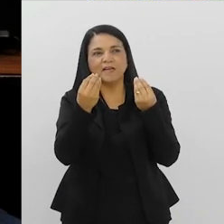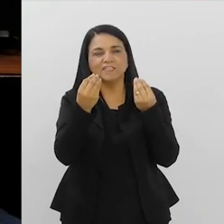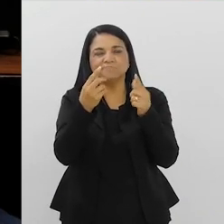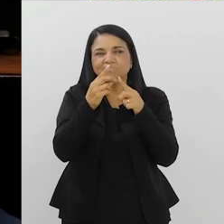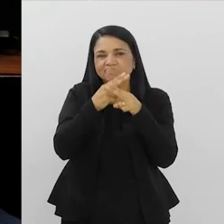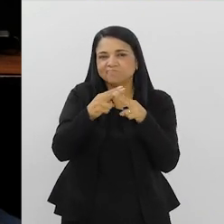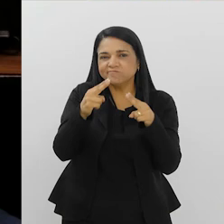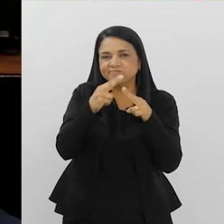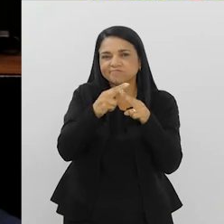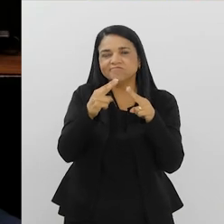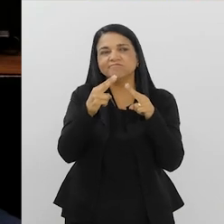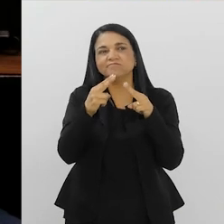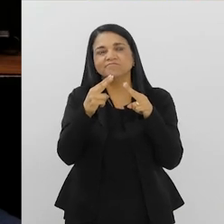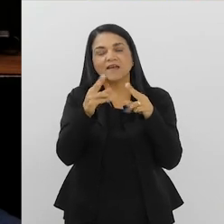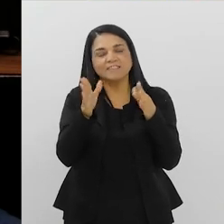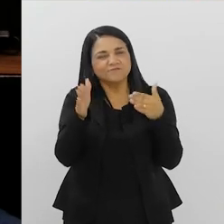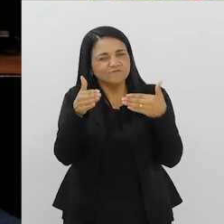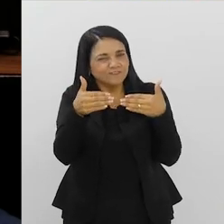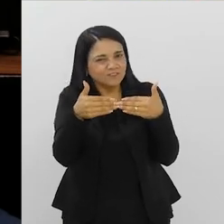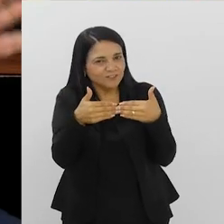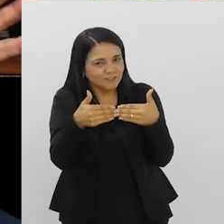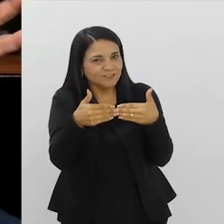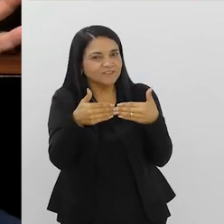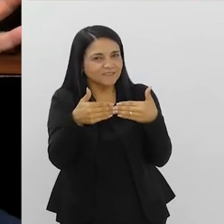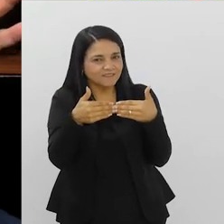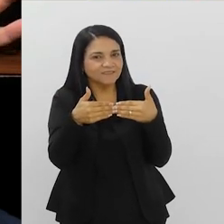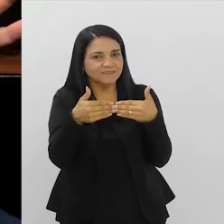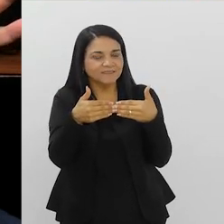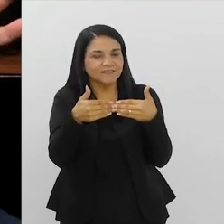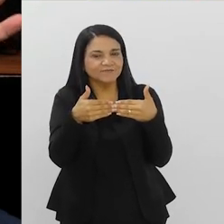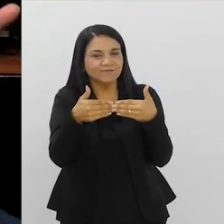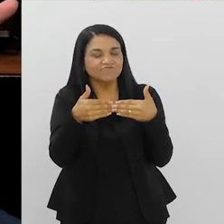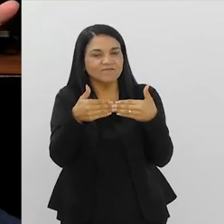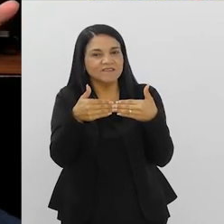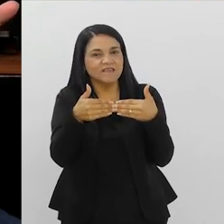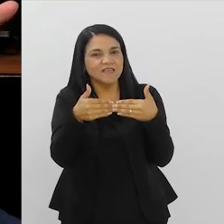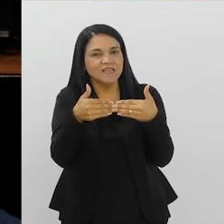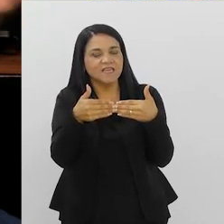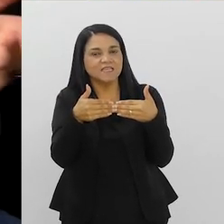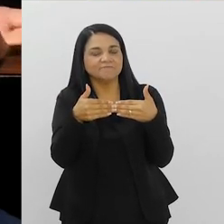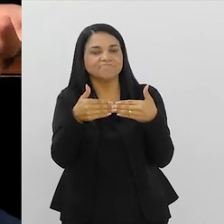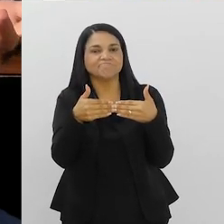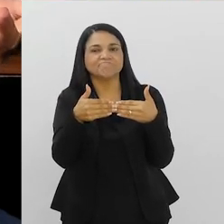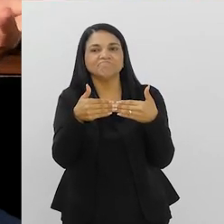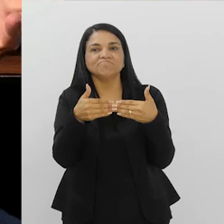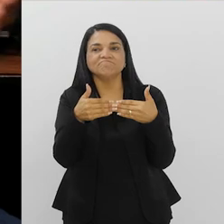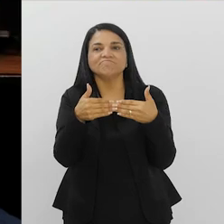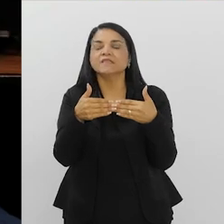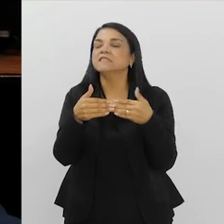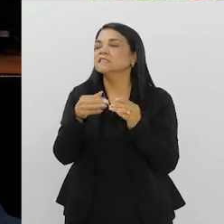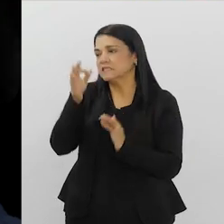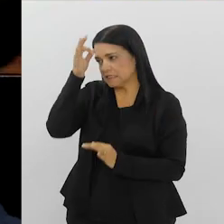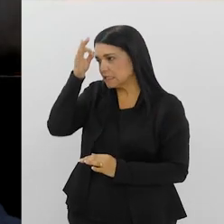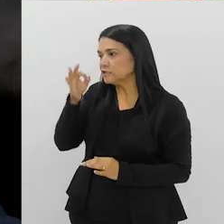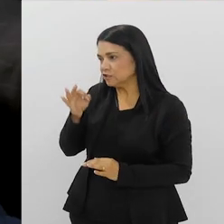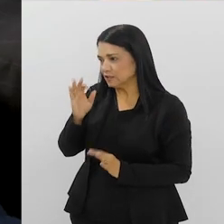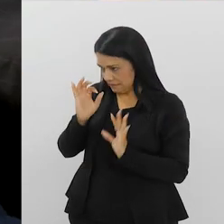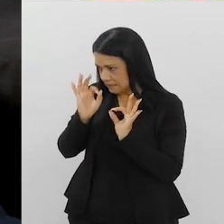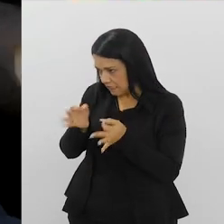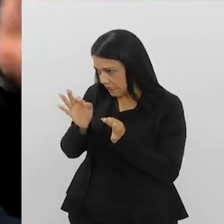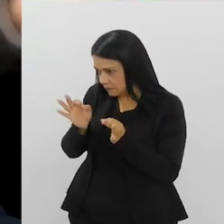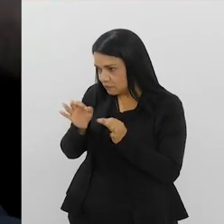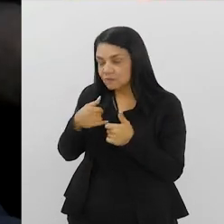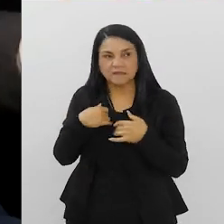a da igreja a gente segue muito o o a Bíblia que diz para que uma mão